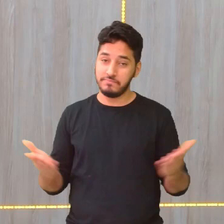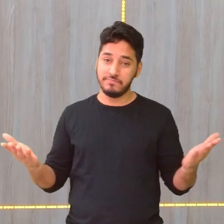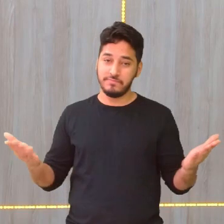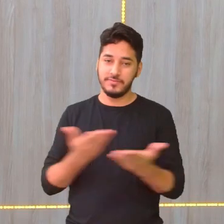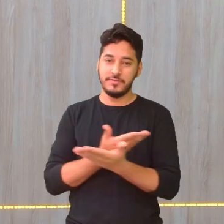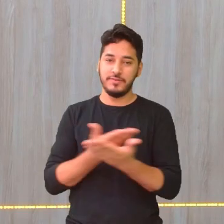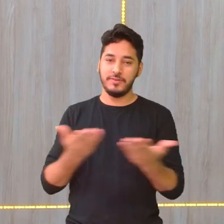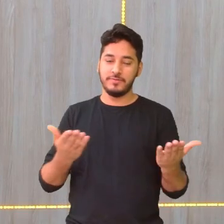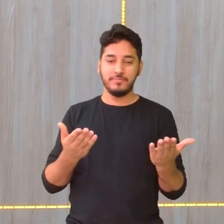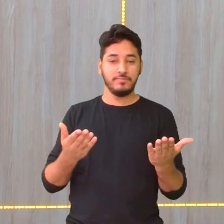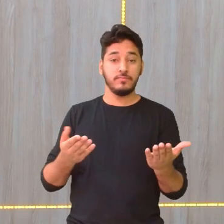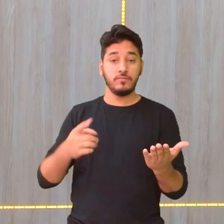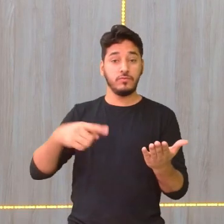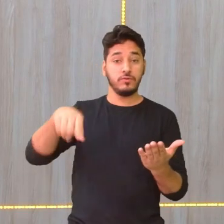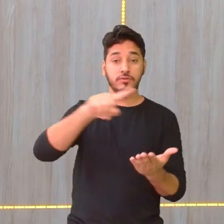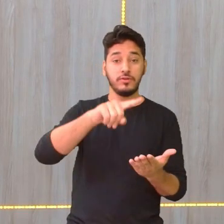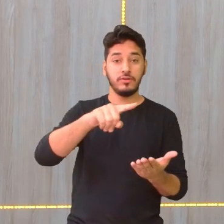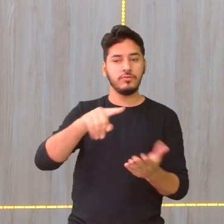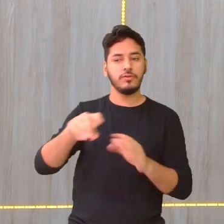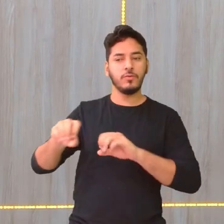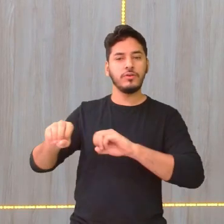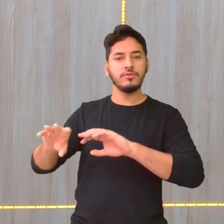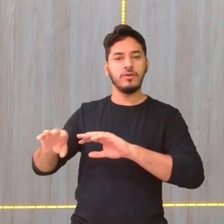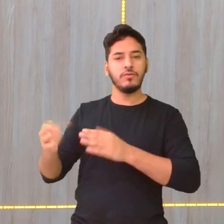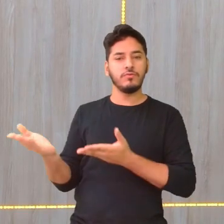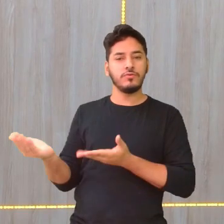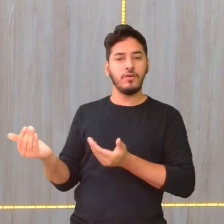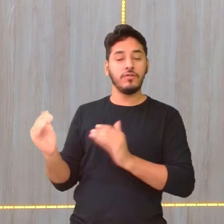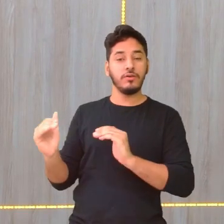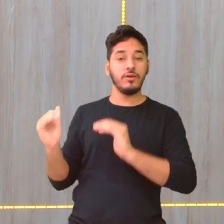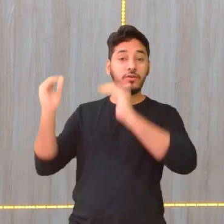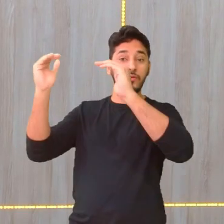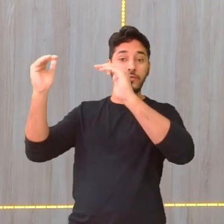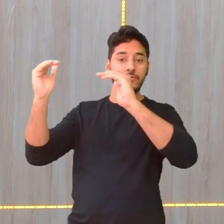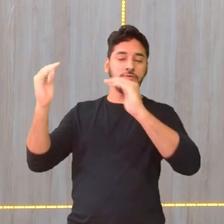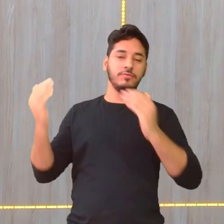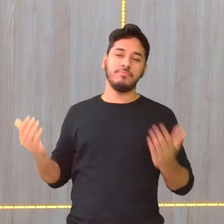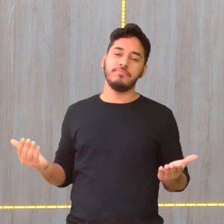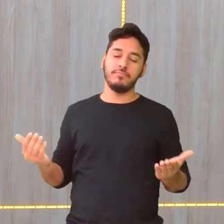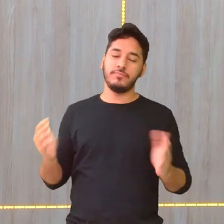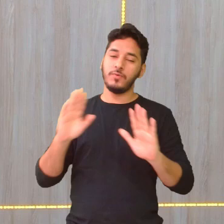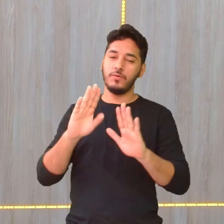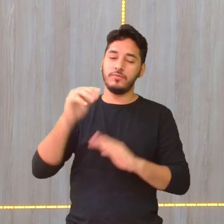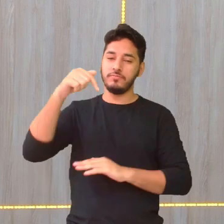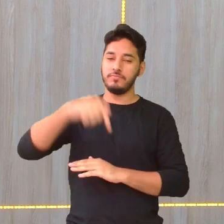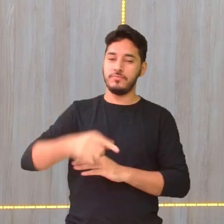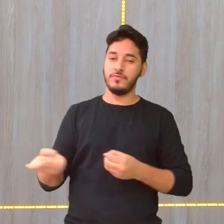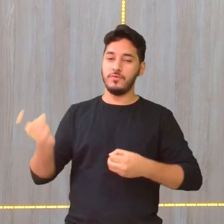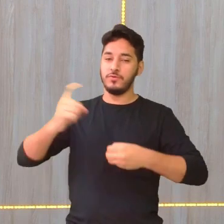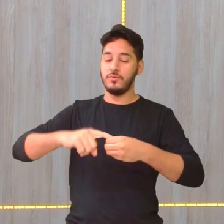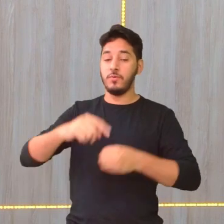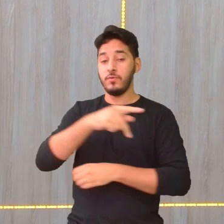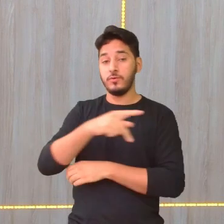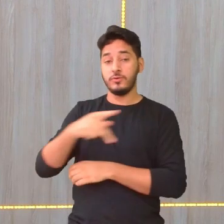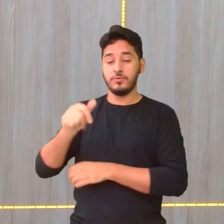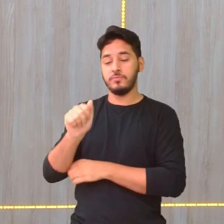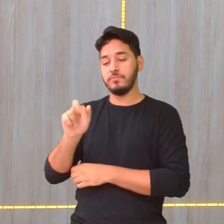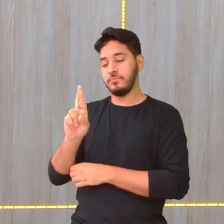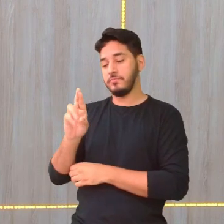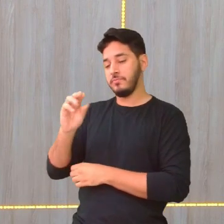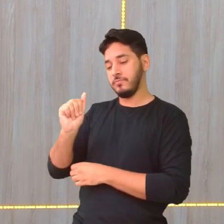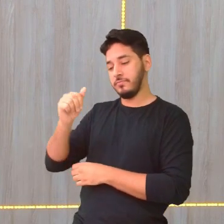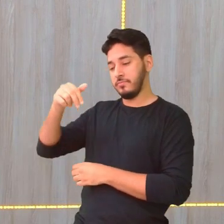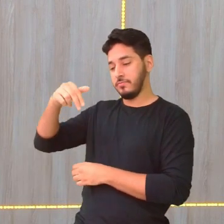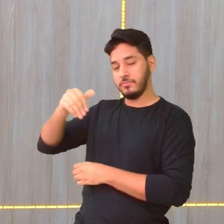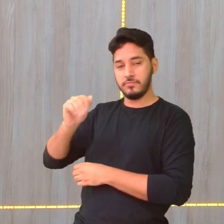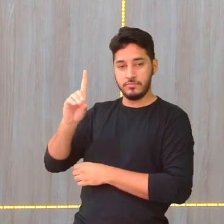E aí, meu povo da educação de jovens e adultos, tudo bem com vocês? Estou aqui de volta, professor Armando Pérez, para mais